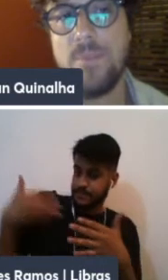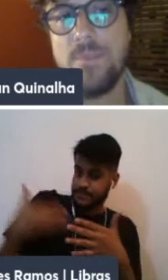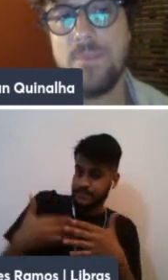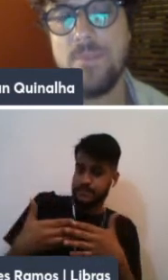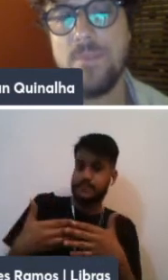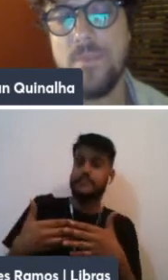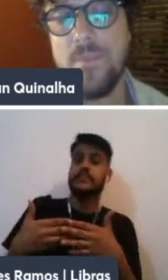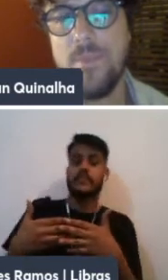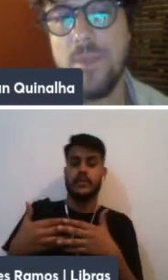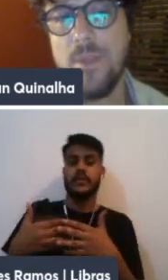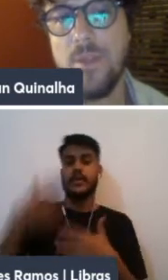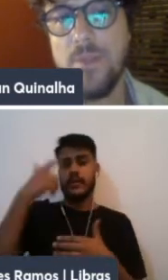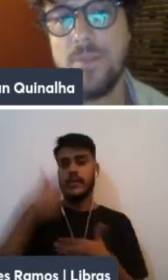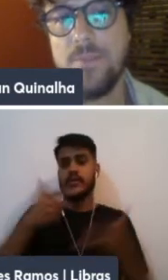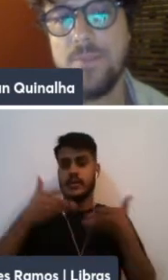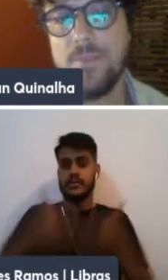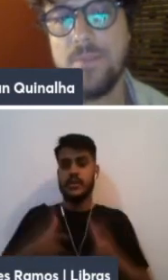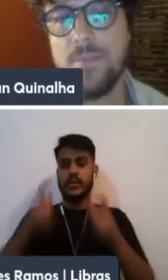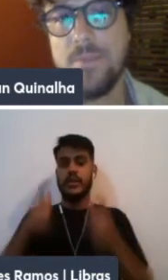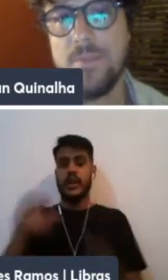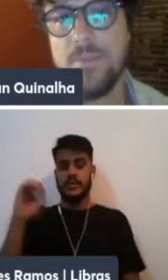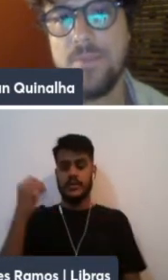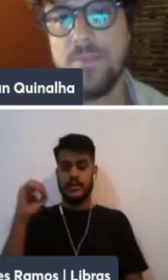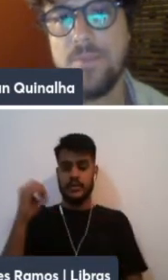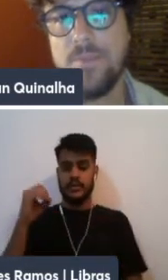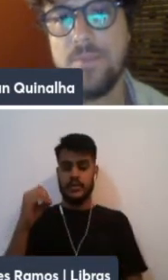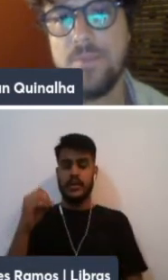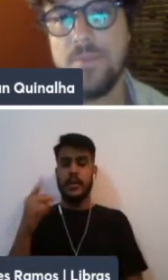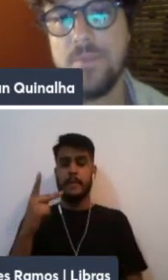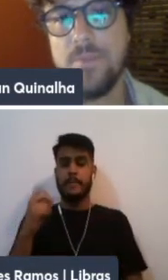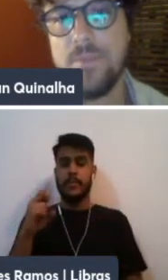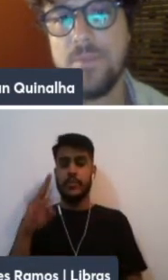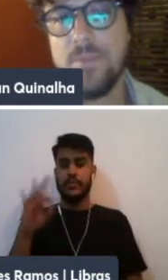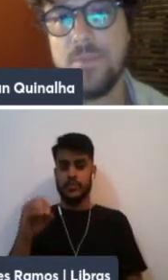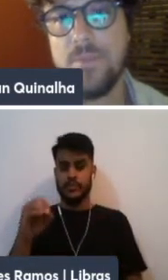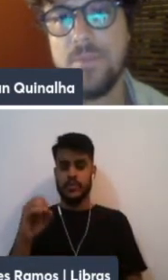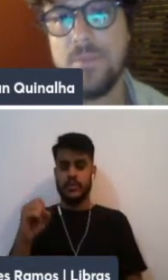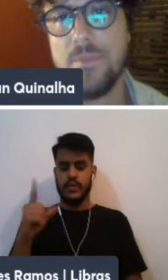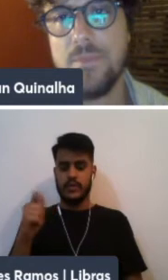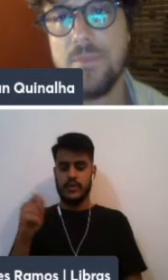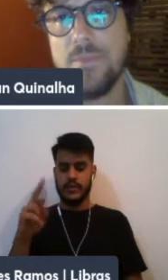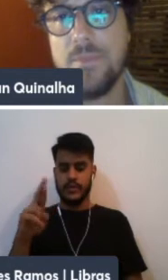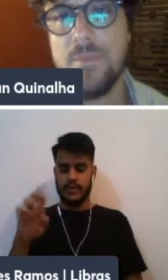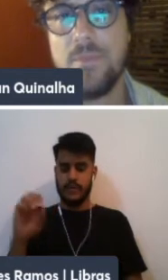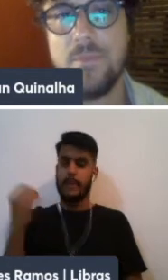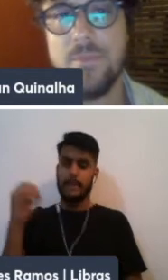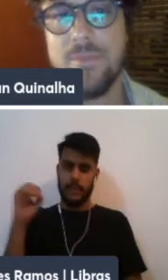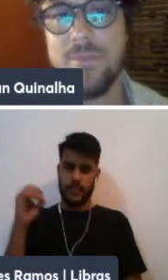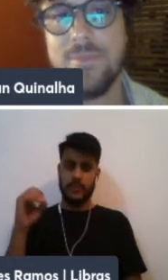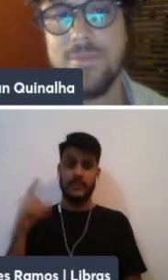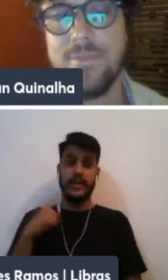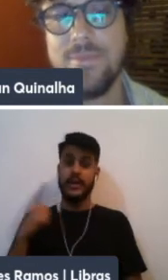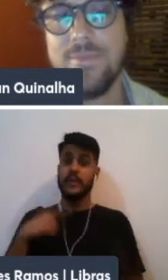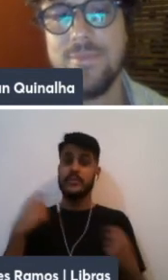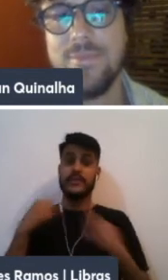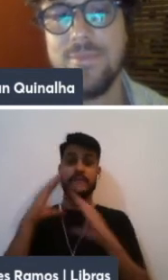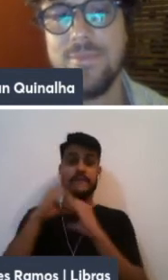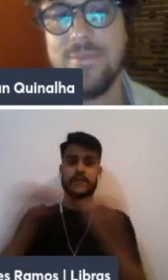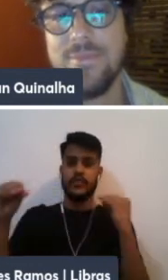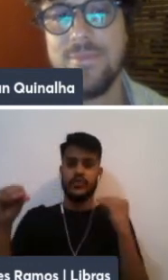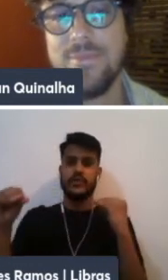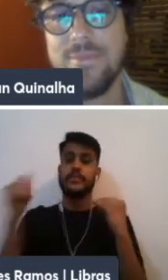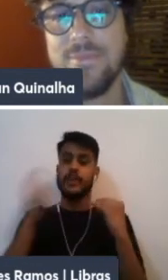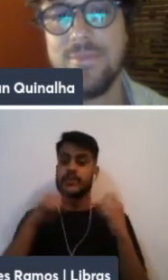eu venho do Rio Grande do Sul, né, de Porto Alegre, de onde eu tive que fugir para fazer o teatro,